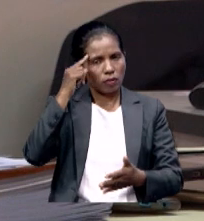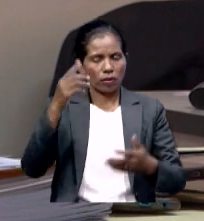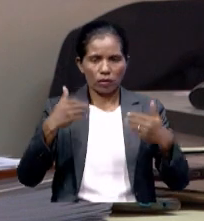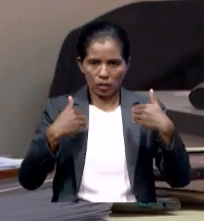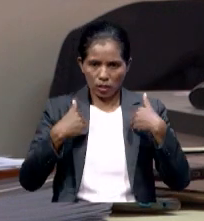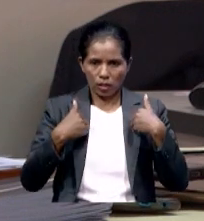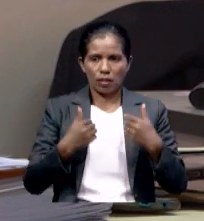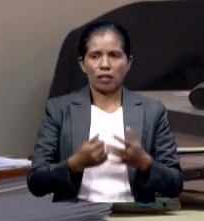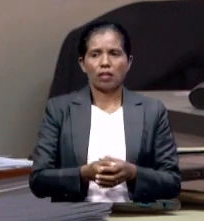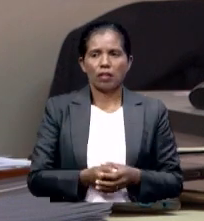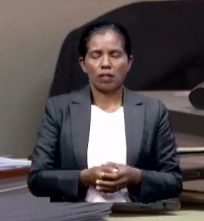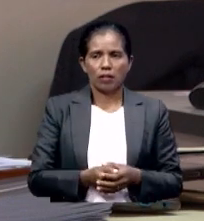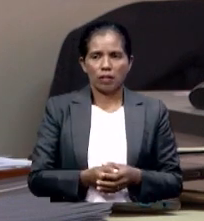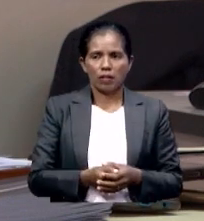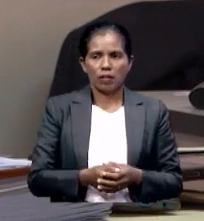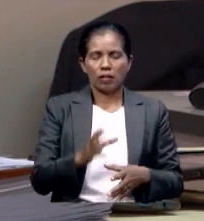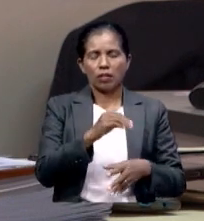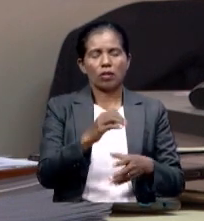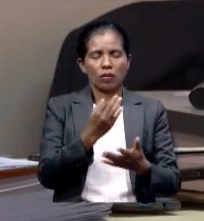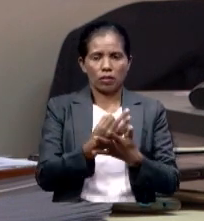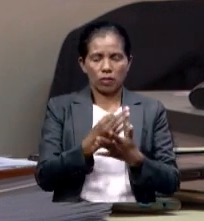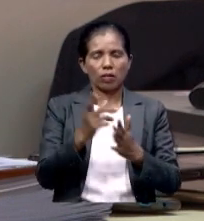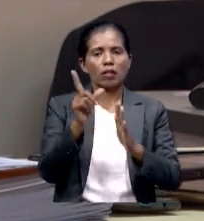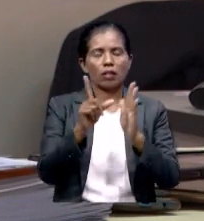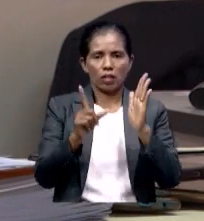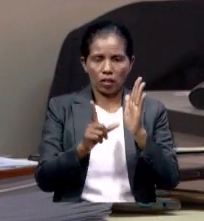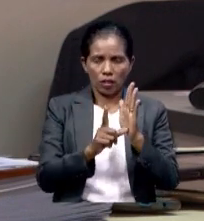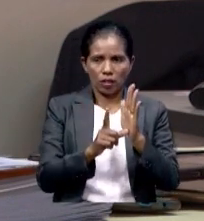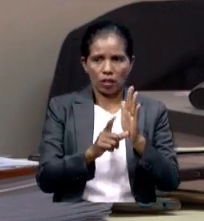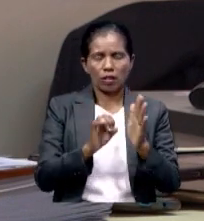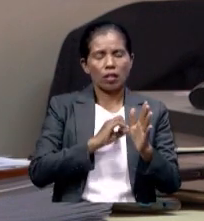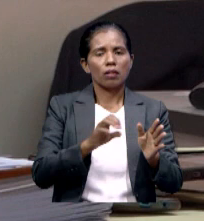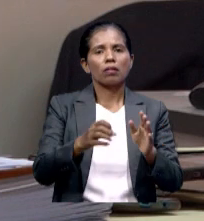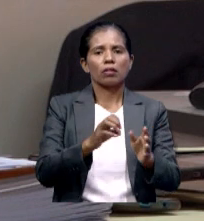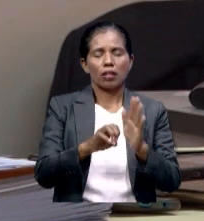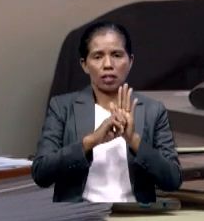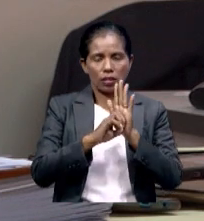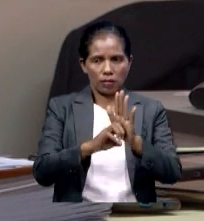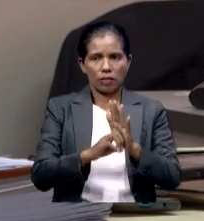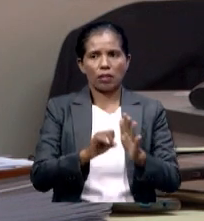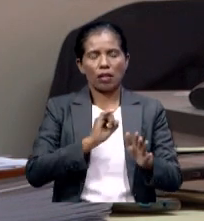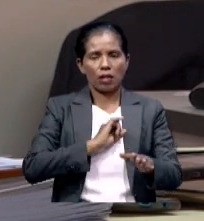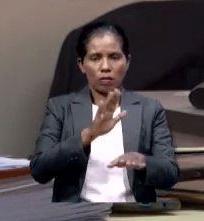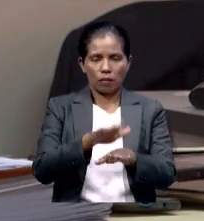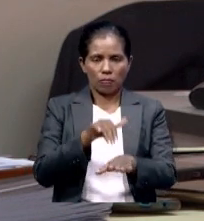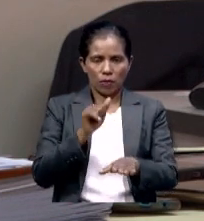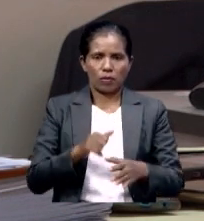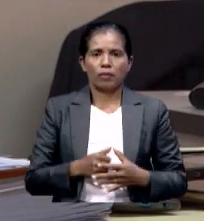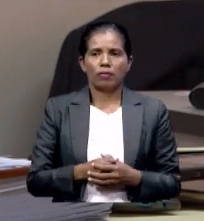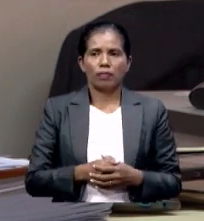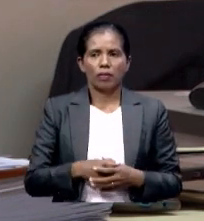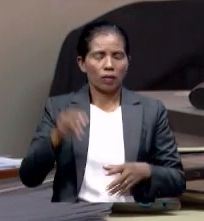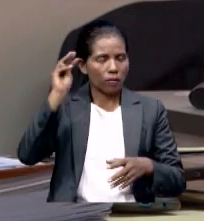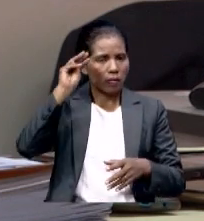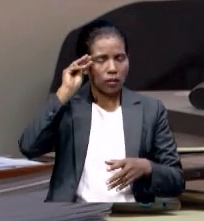agora e um dos aspectos que hale kat ne tamba ha foto exemplo de ha bolo